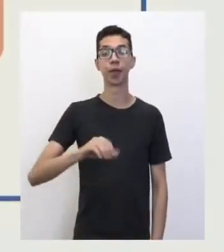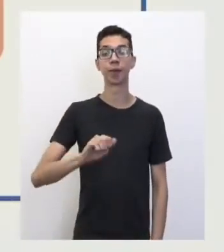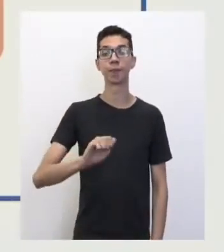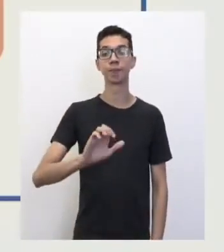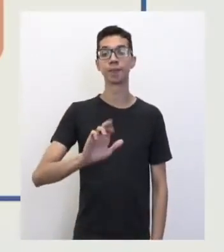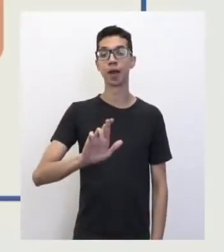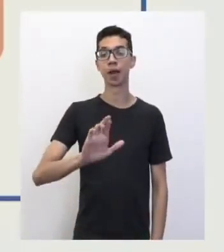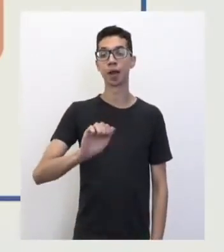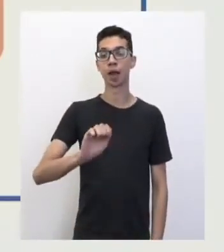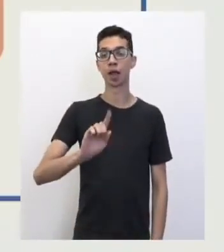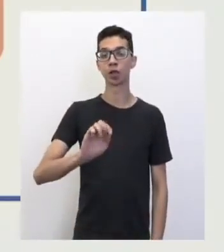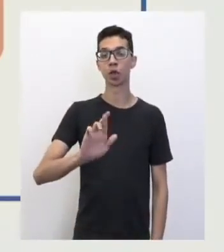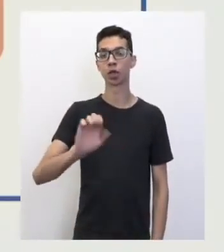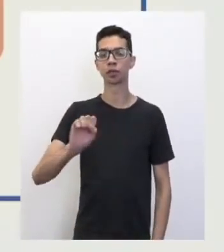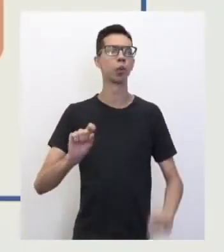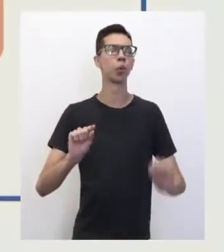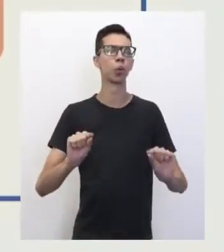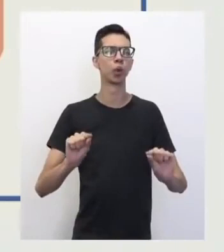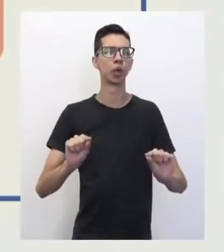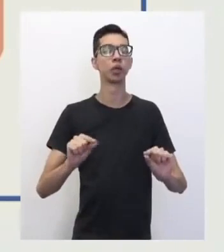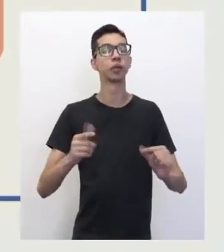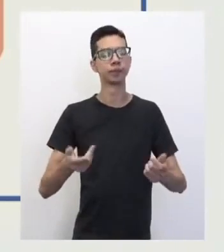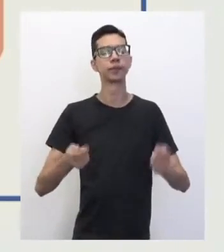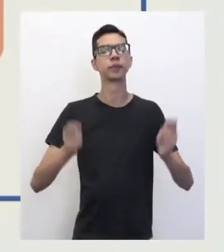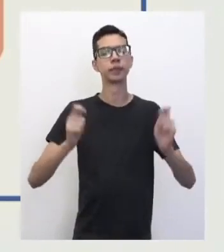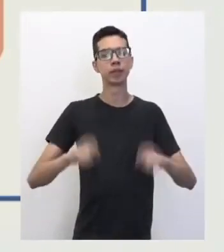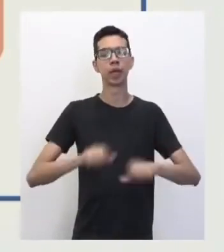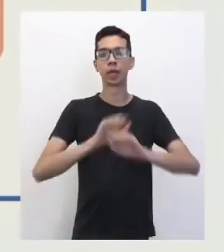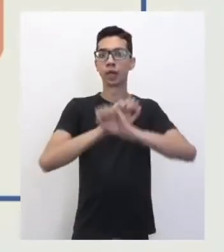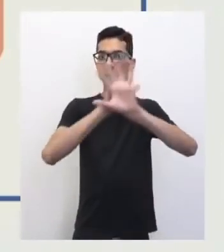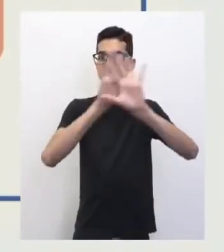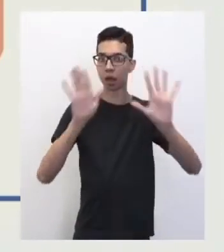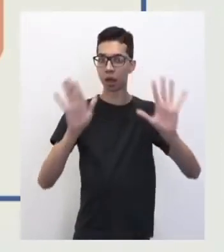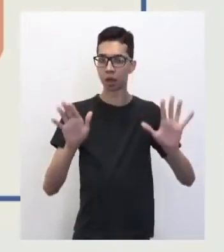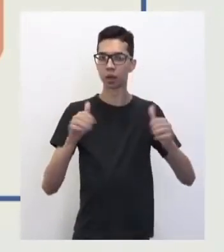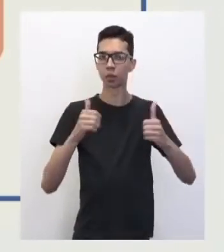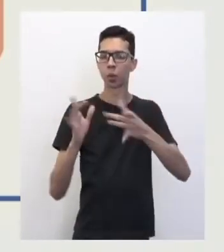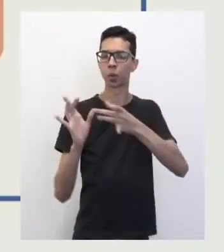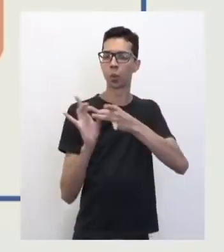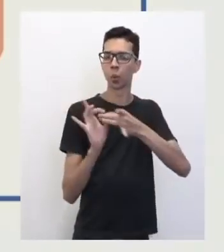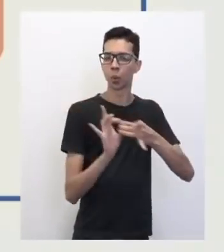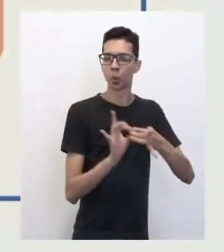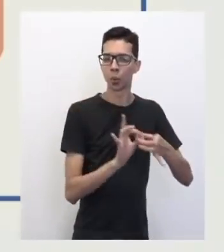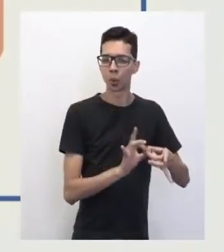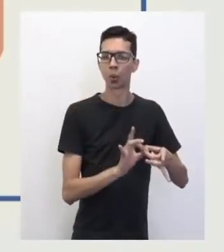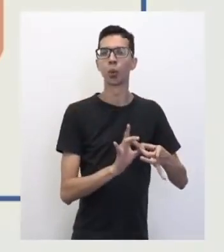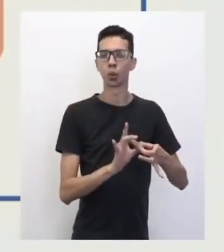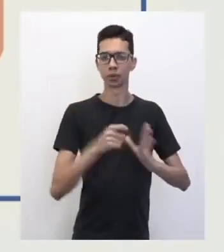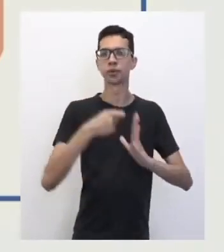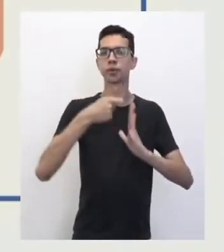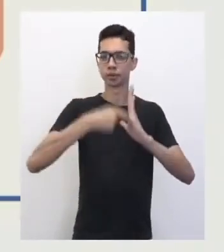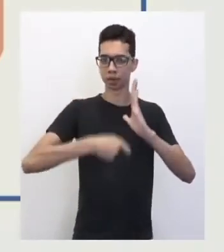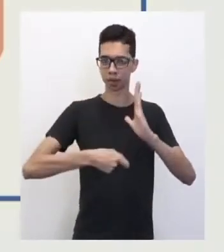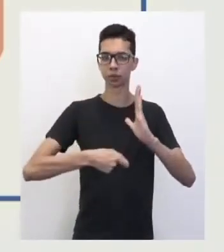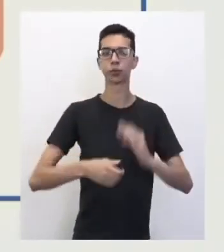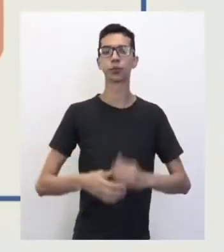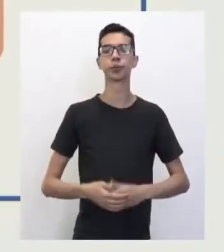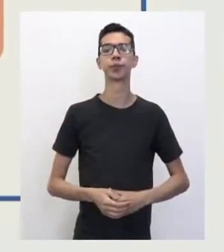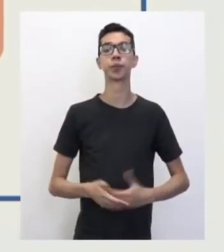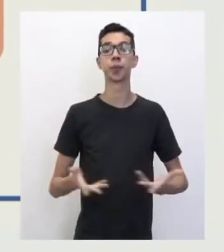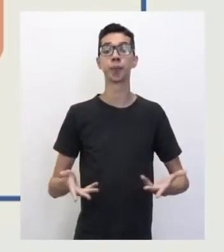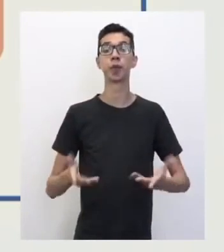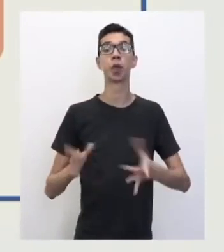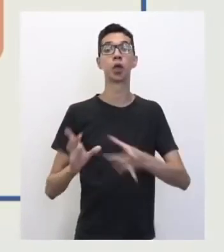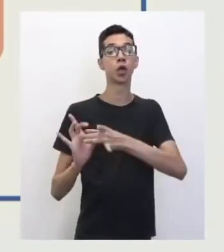que a coesão textual aconteça e a coesão textual por si contribui para